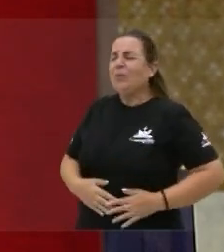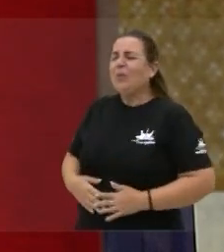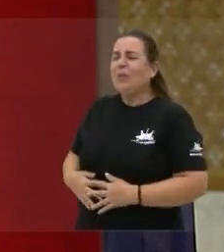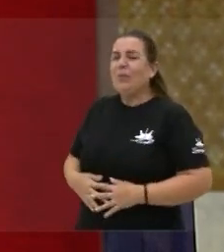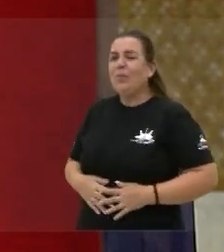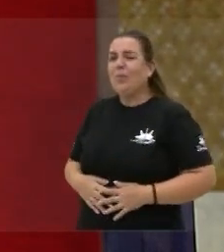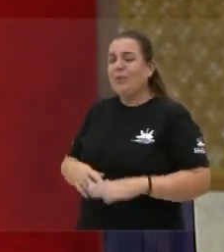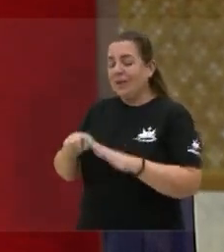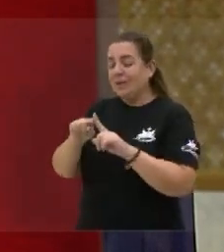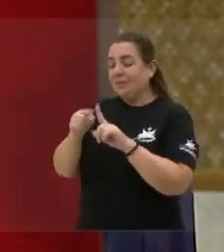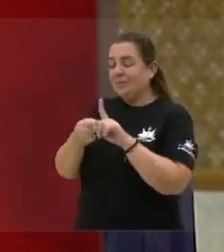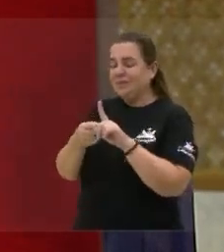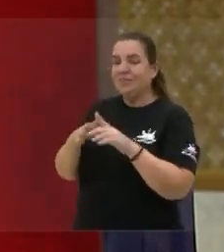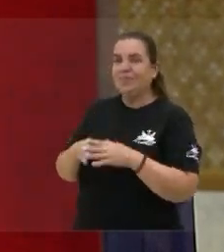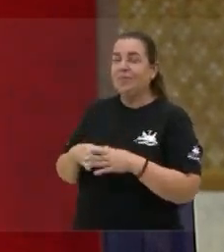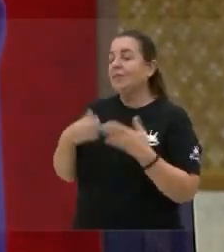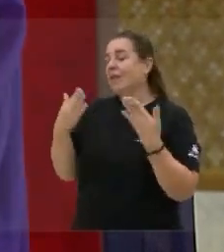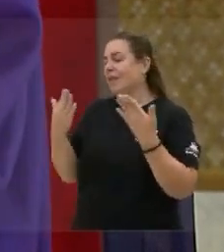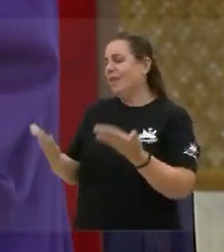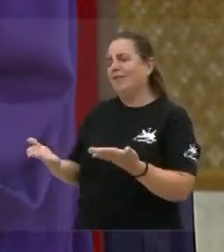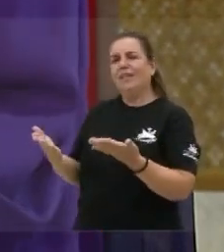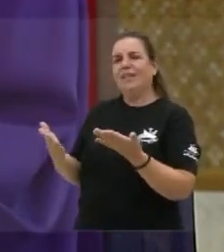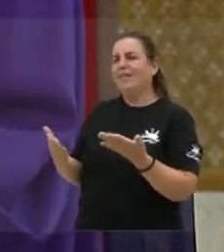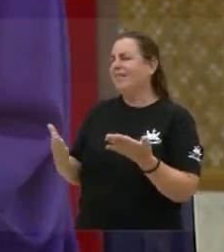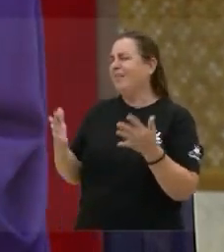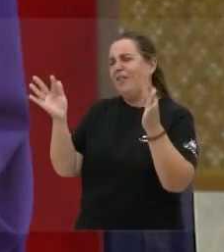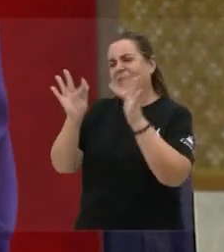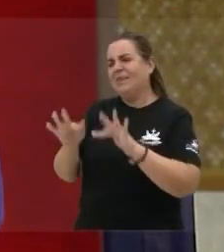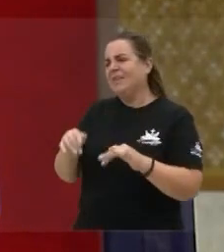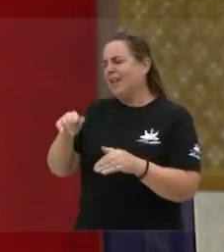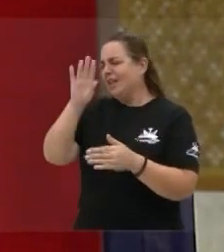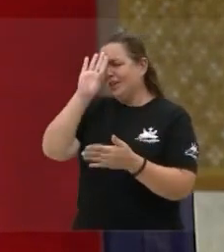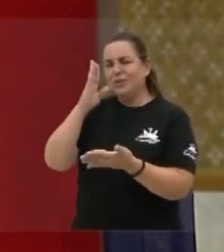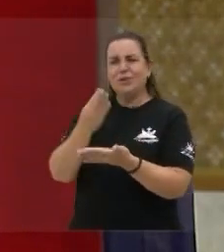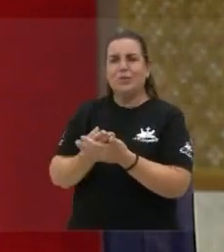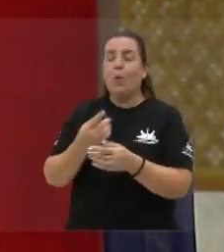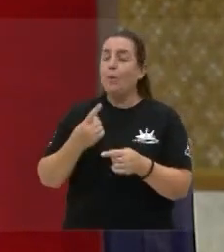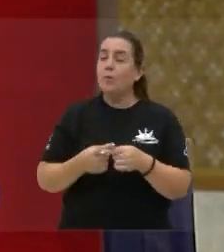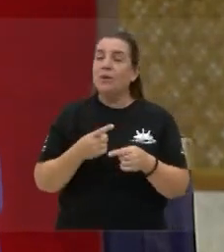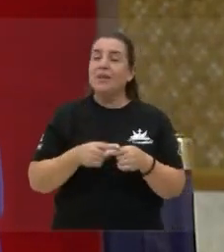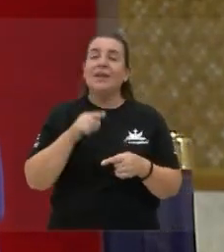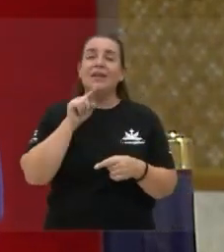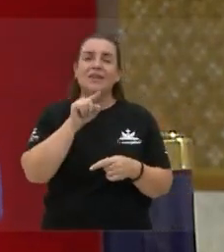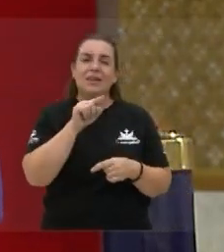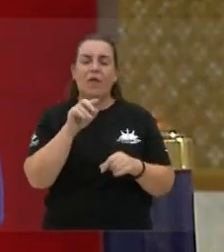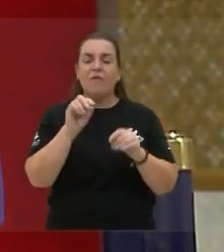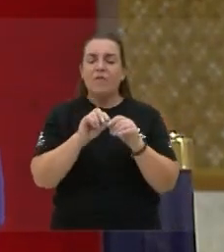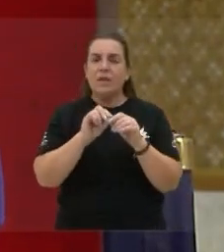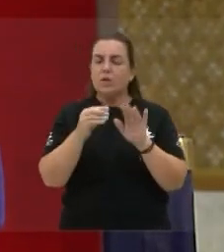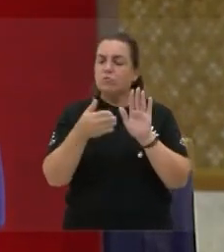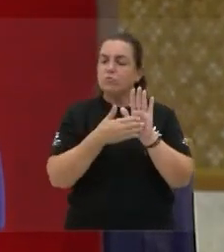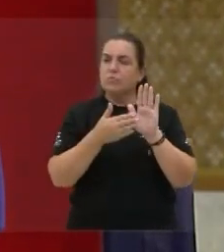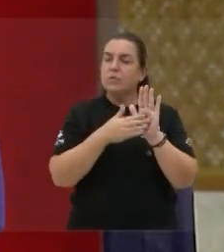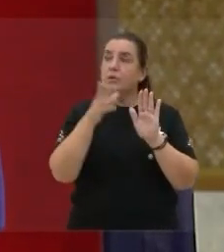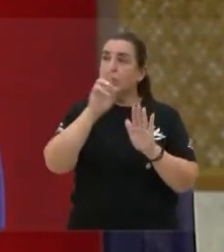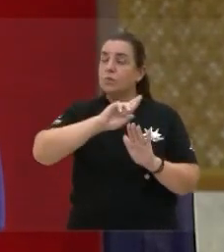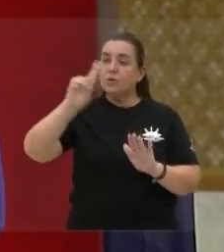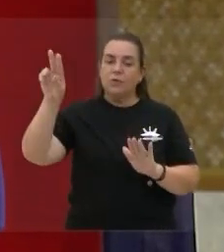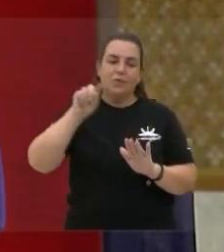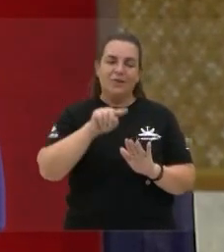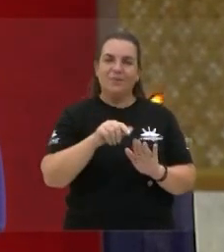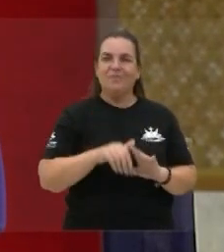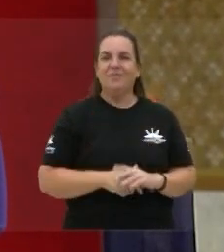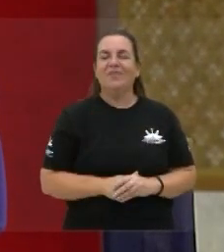ventre. Bem-aventurada aquela que acreditou, porque será cumprido o que o Senhor lhe